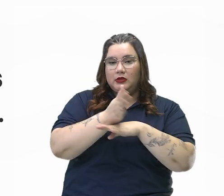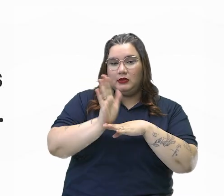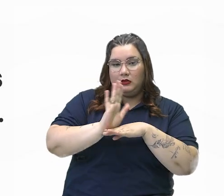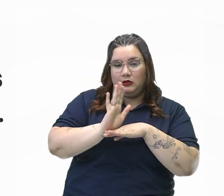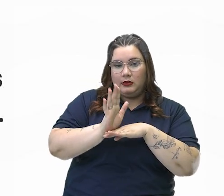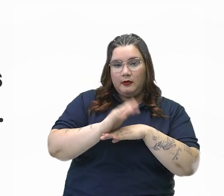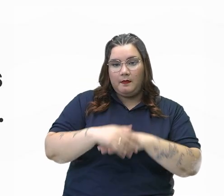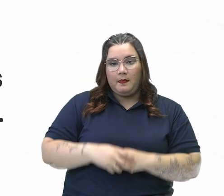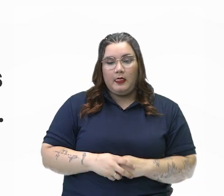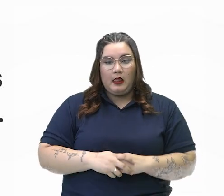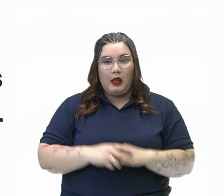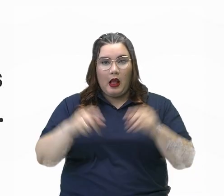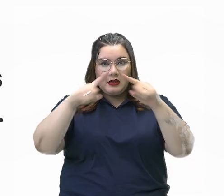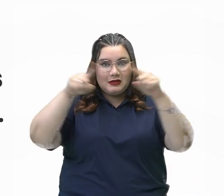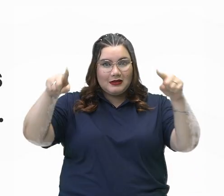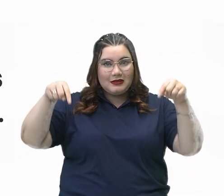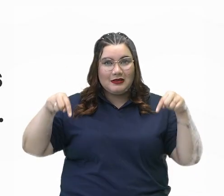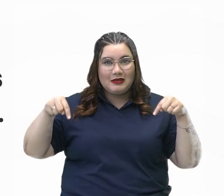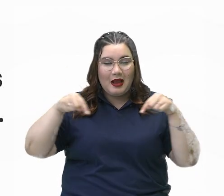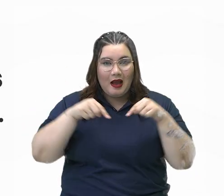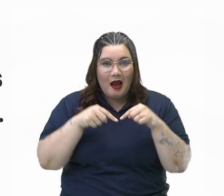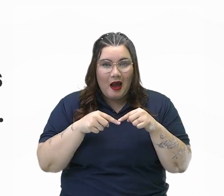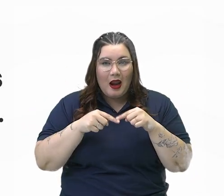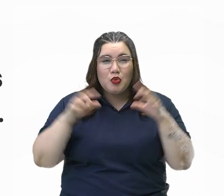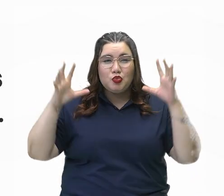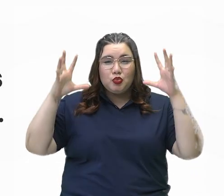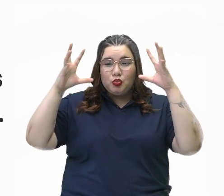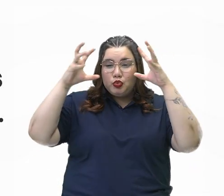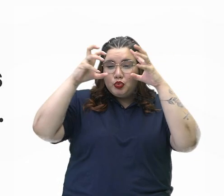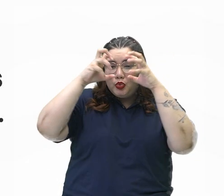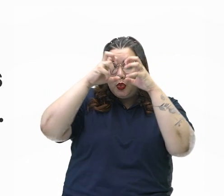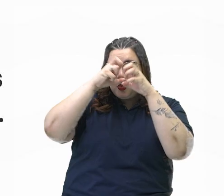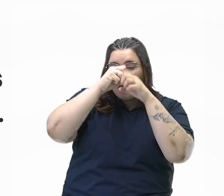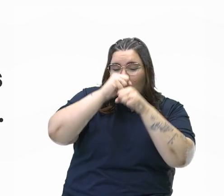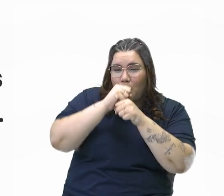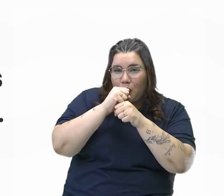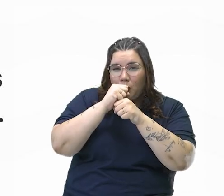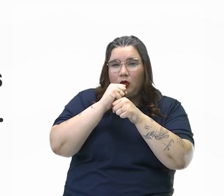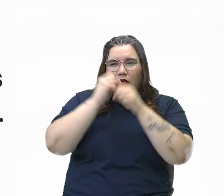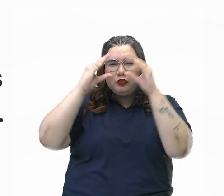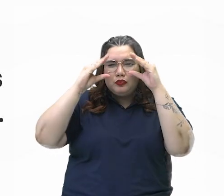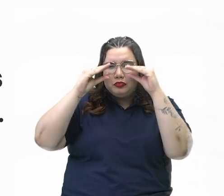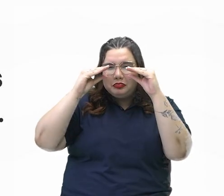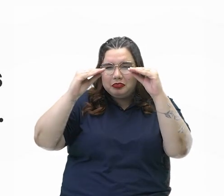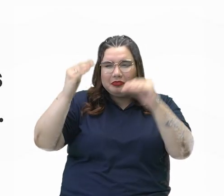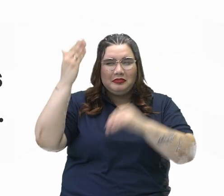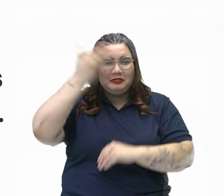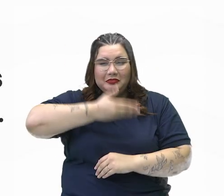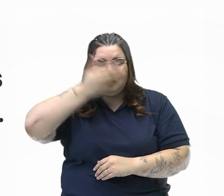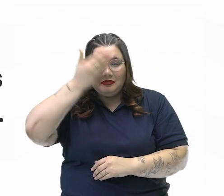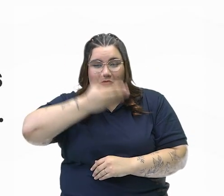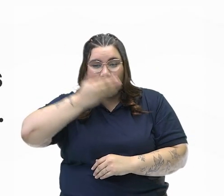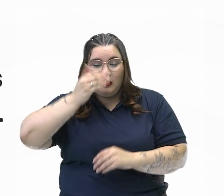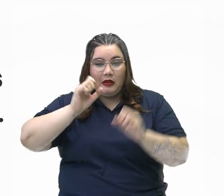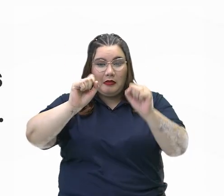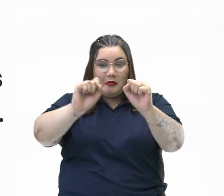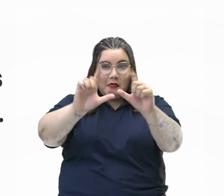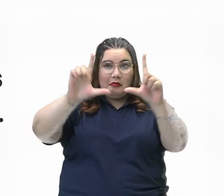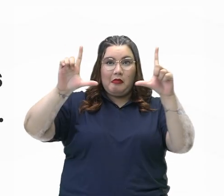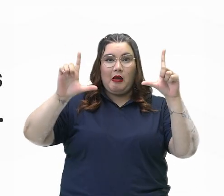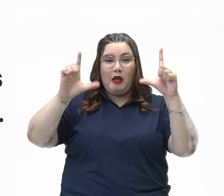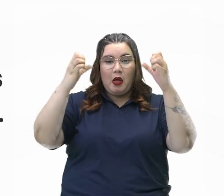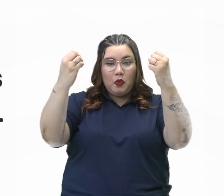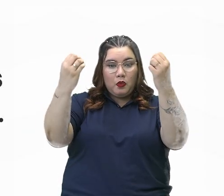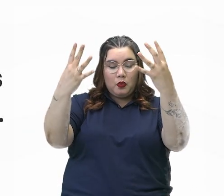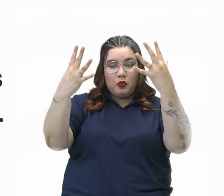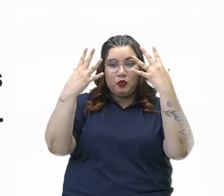cinema. As salas são projetadas para ser bem escuras e a tela não emite